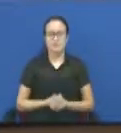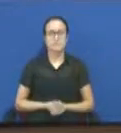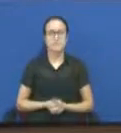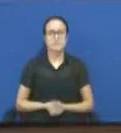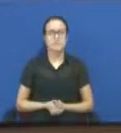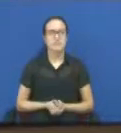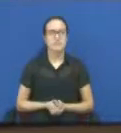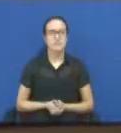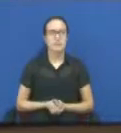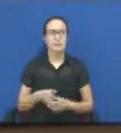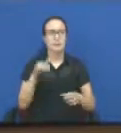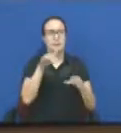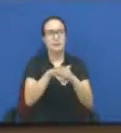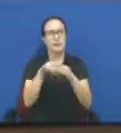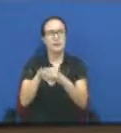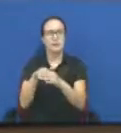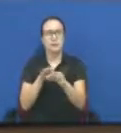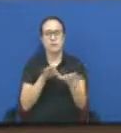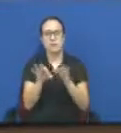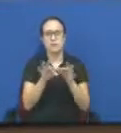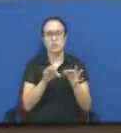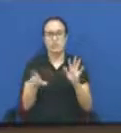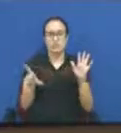para a votação do projeto de lei número